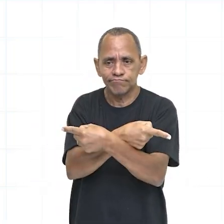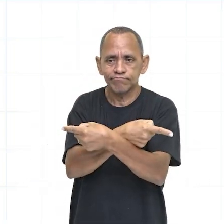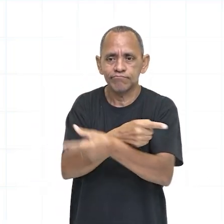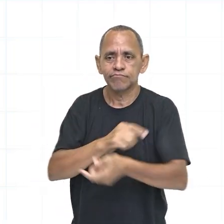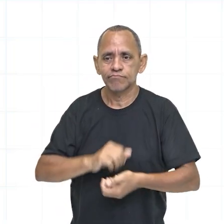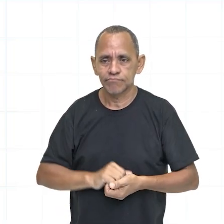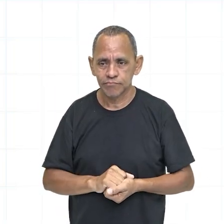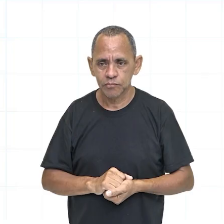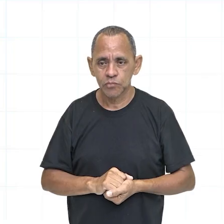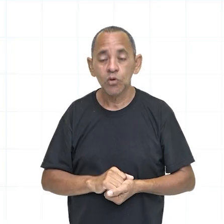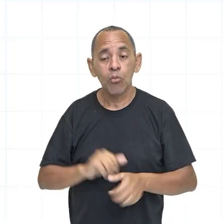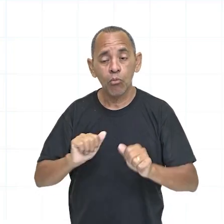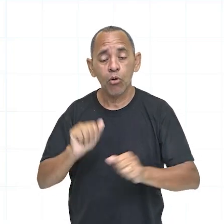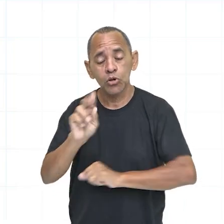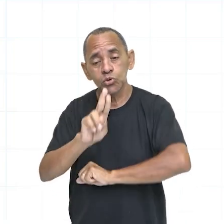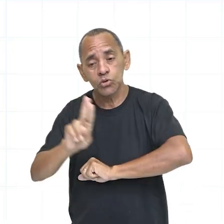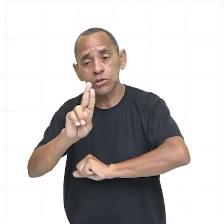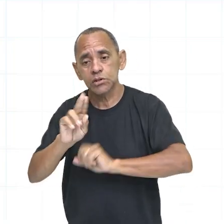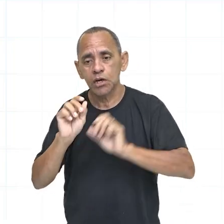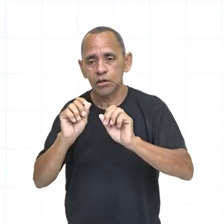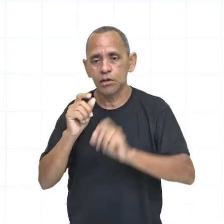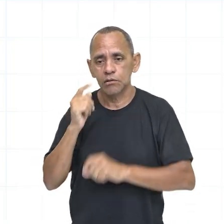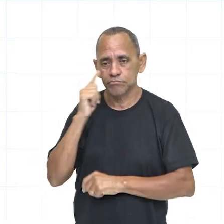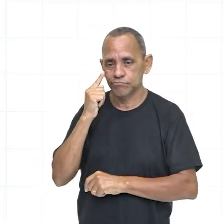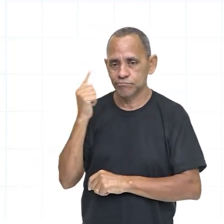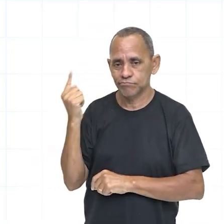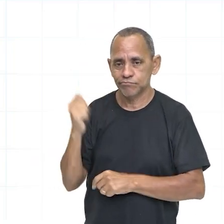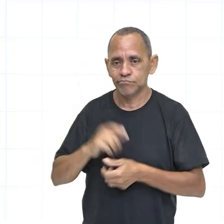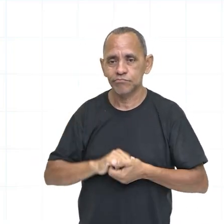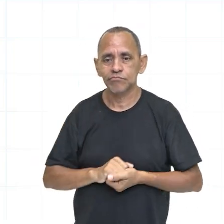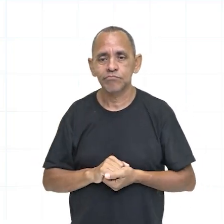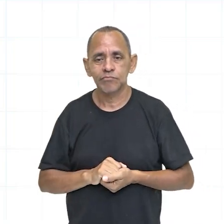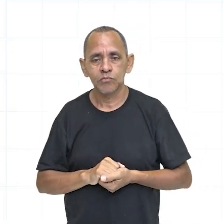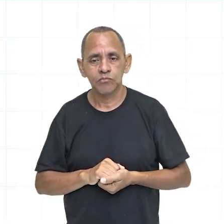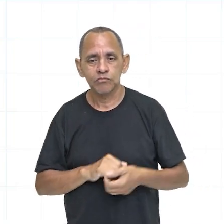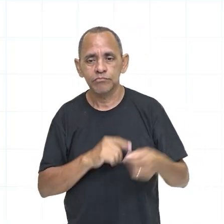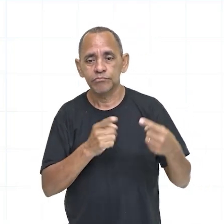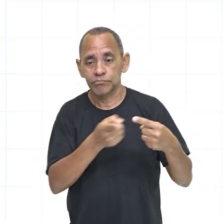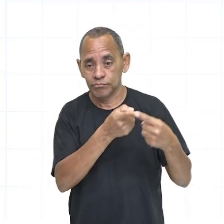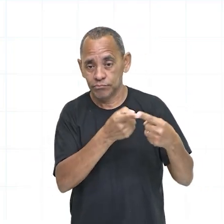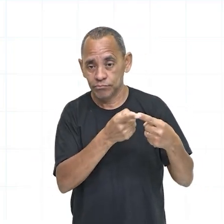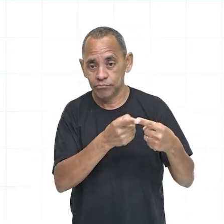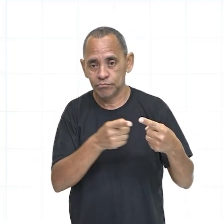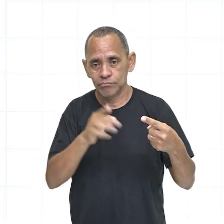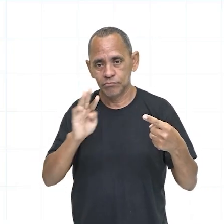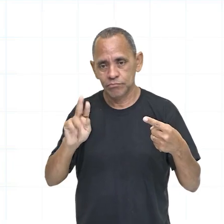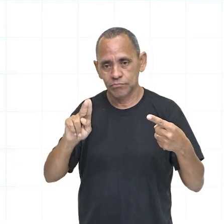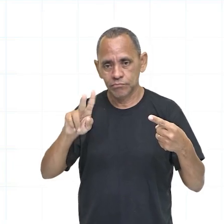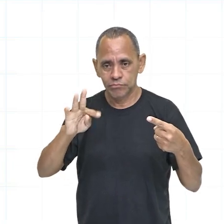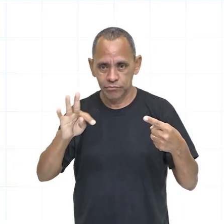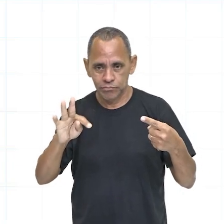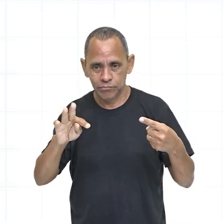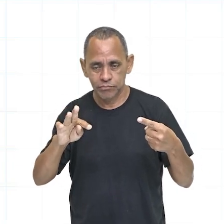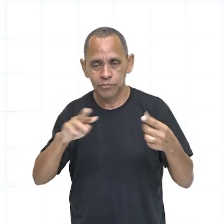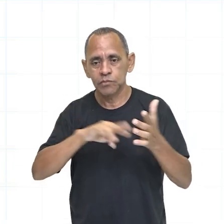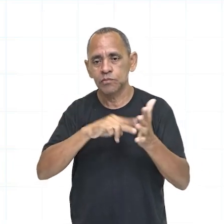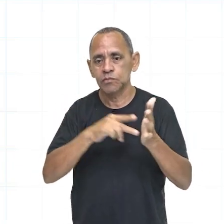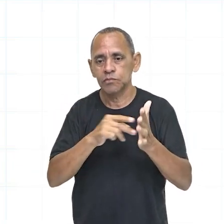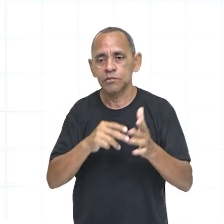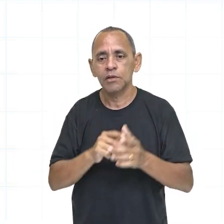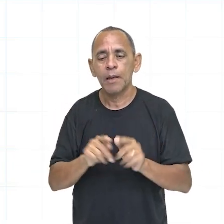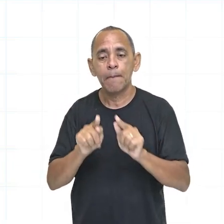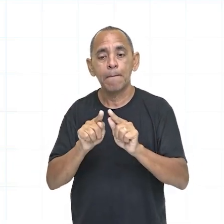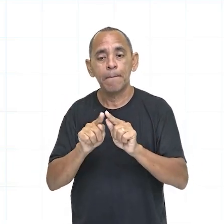de diferença, use, vamos ver. Primeira palavra, but, que